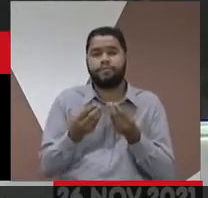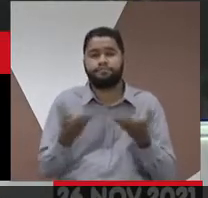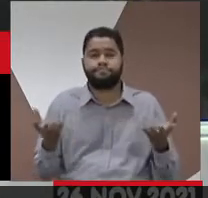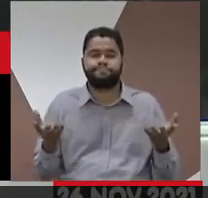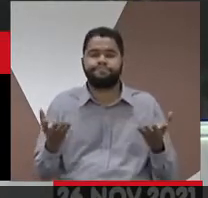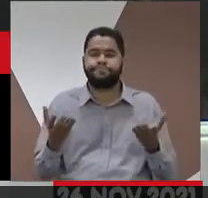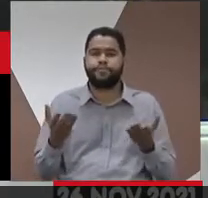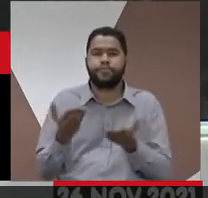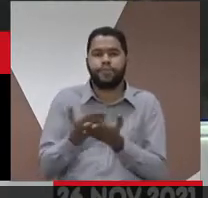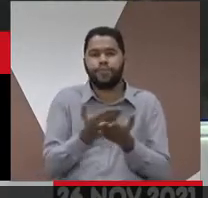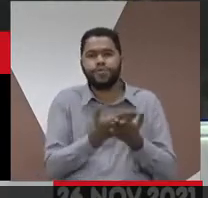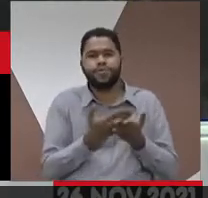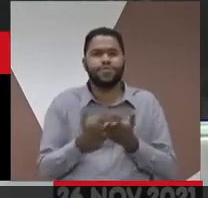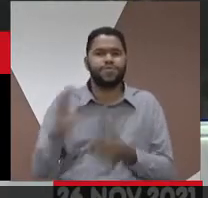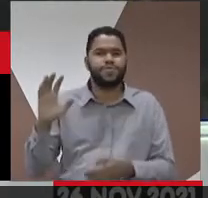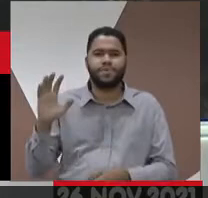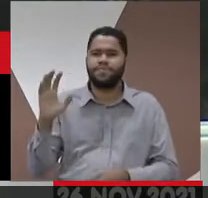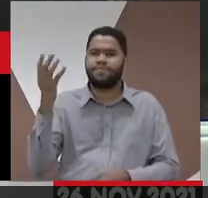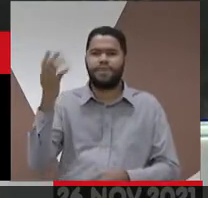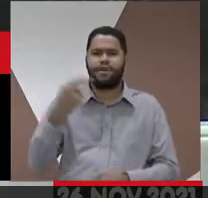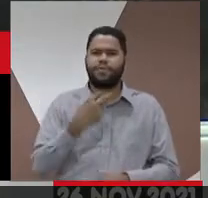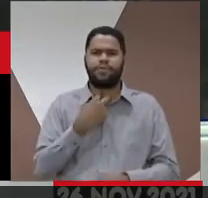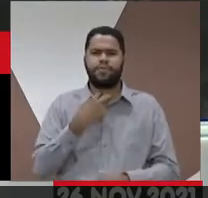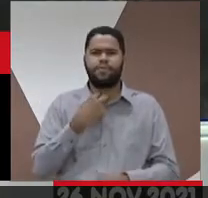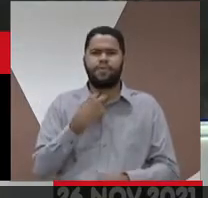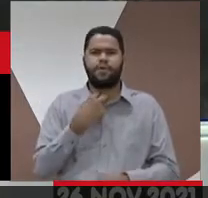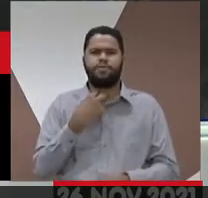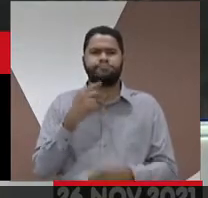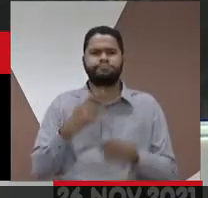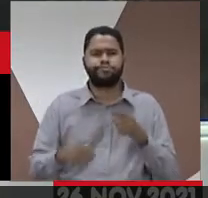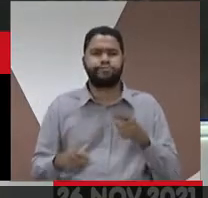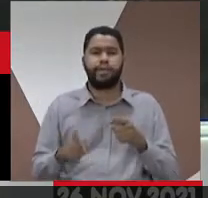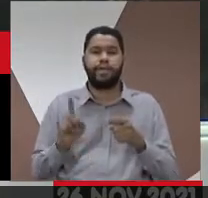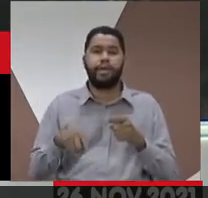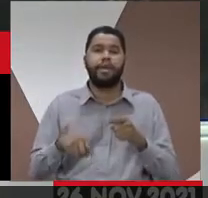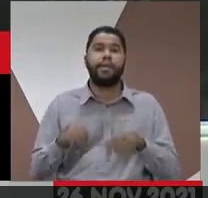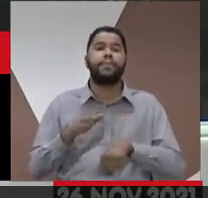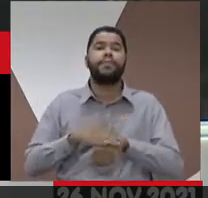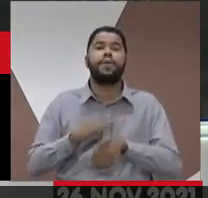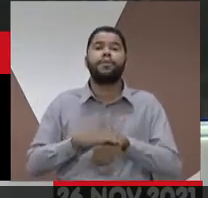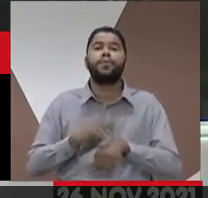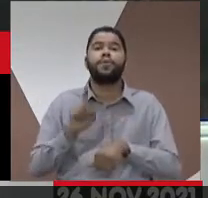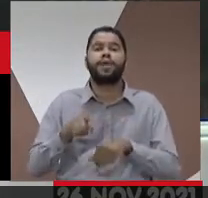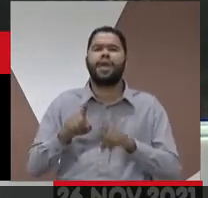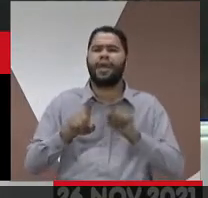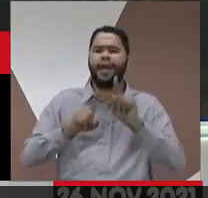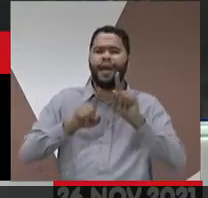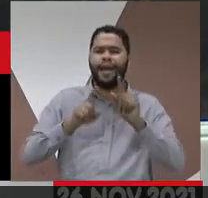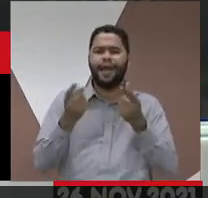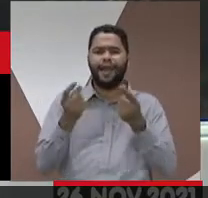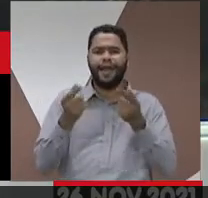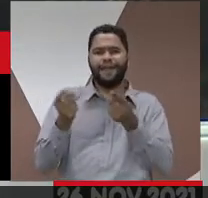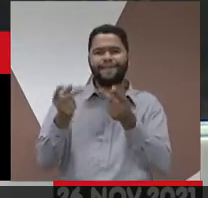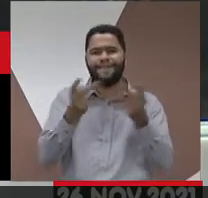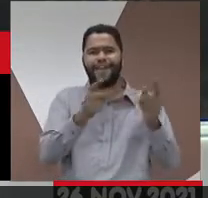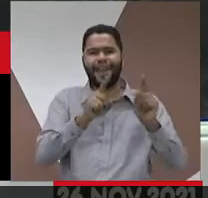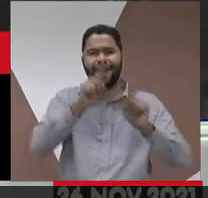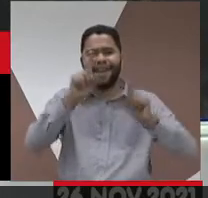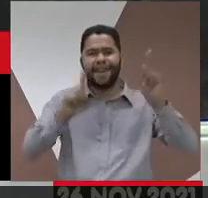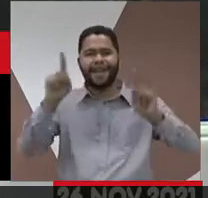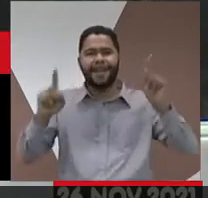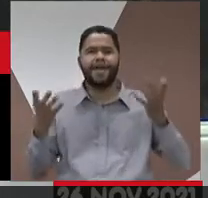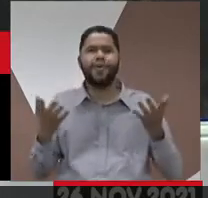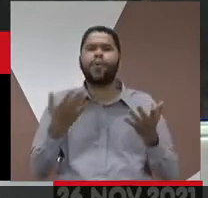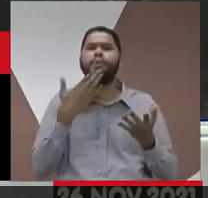o estudo de impacto ambiental que pode inviabilizar essa obra vai ser feito depois do leilão. Isso parece jogo de carta marcada. Que empresa